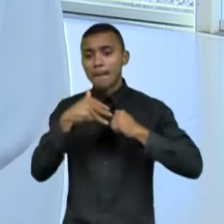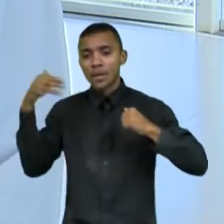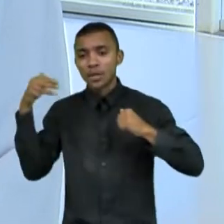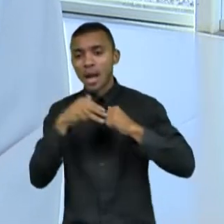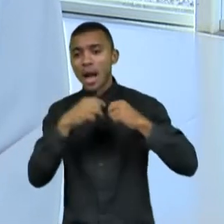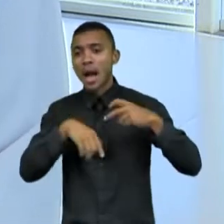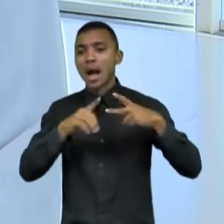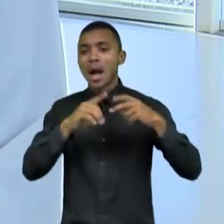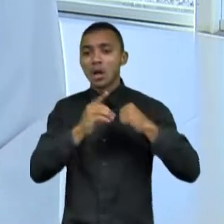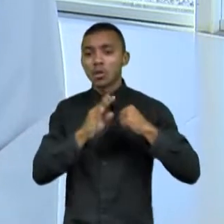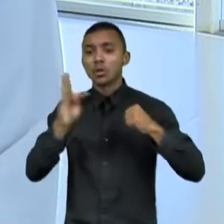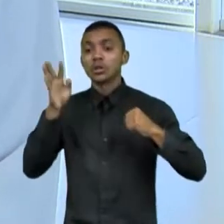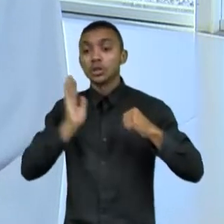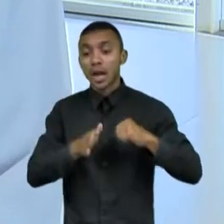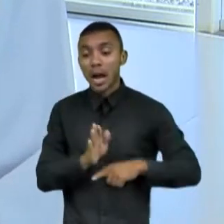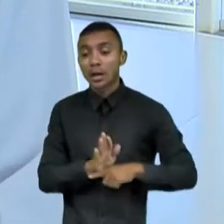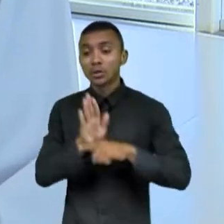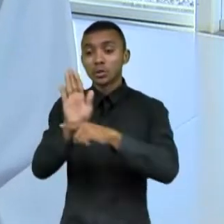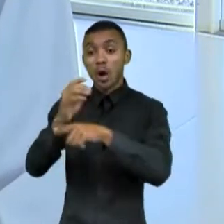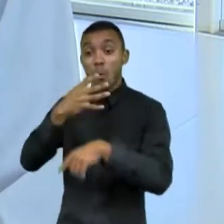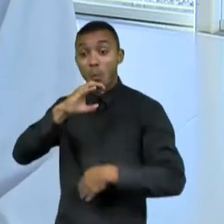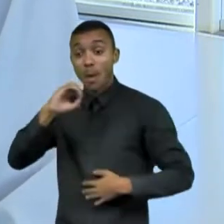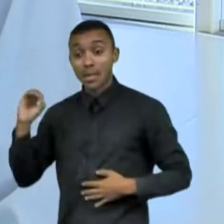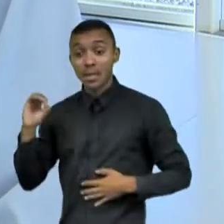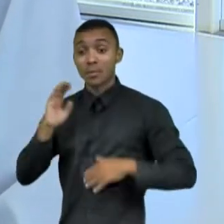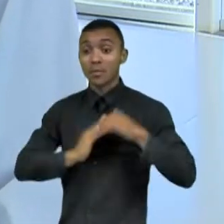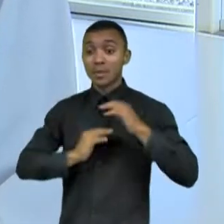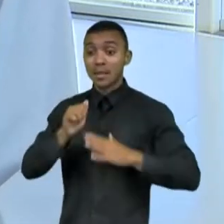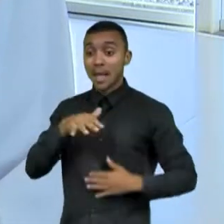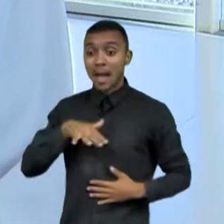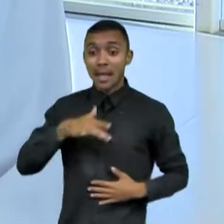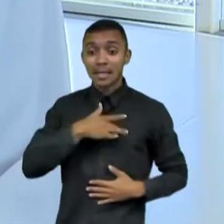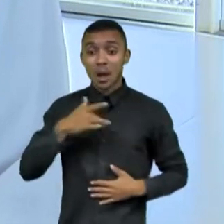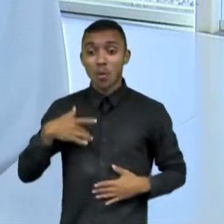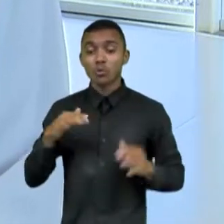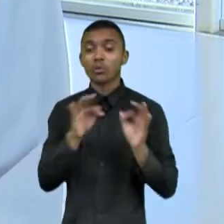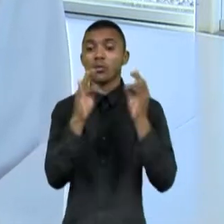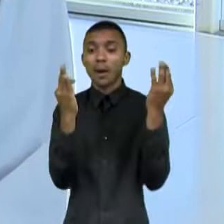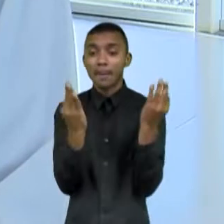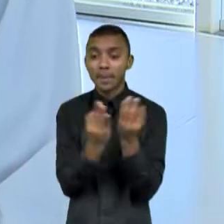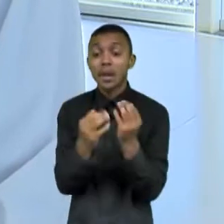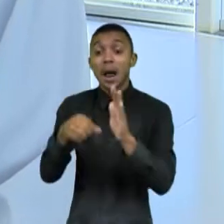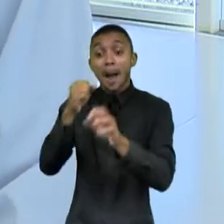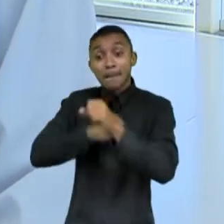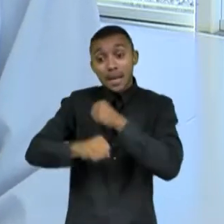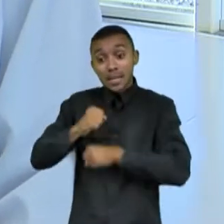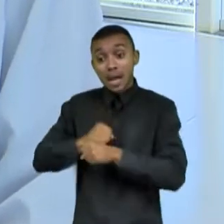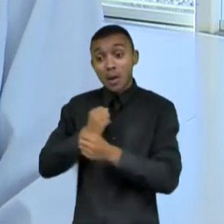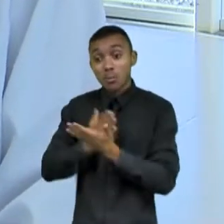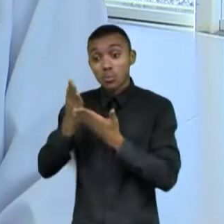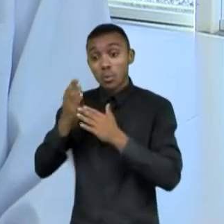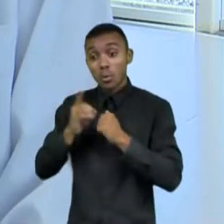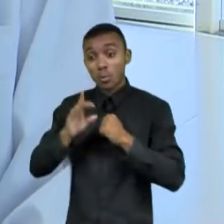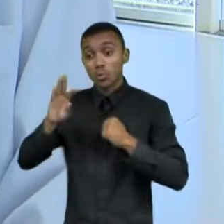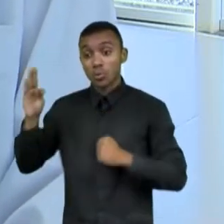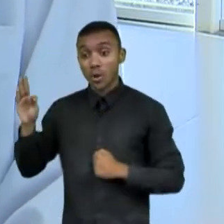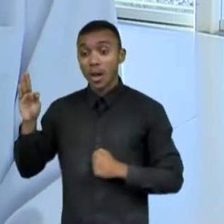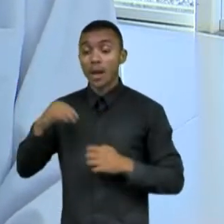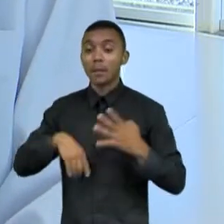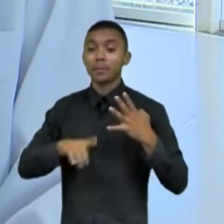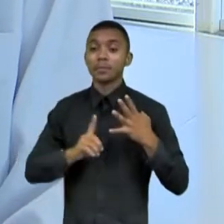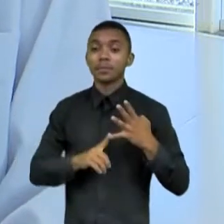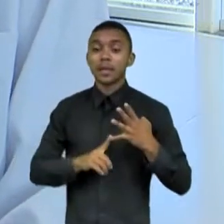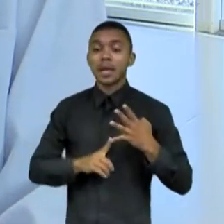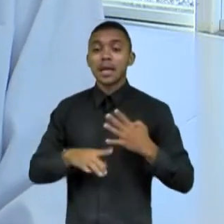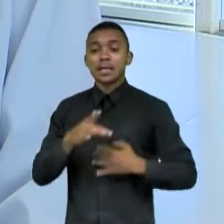Ajudamos a formar 400 mestres em saúde da família. Começamos o doutorado ano passado. Estamos com doutorado iniciando em